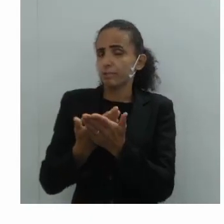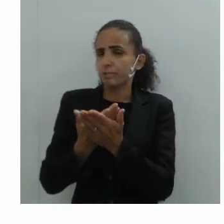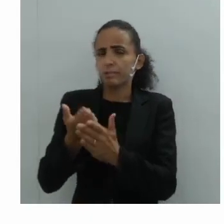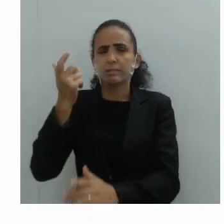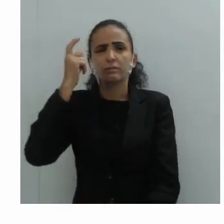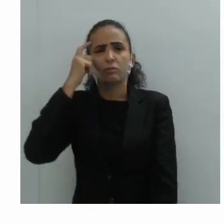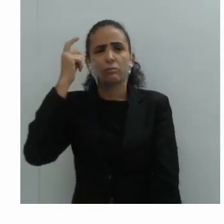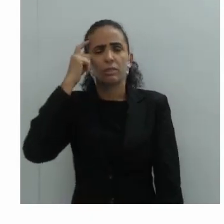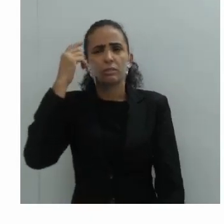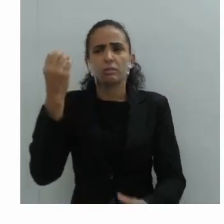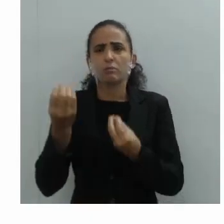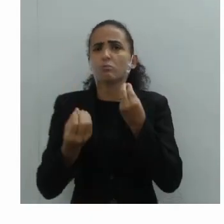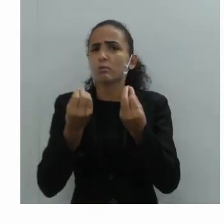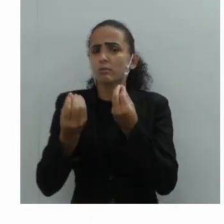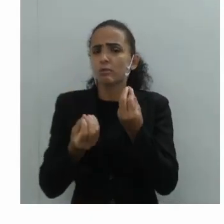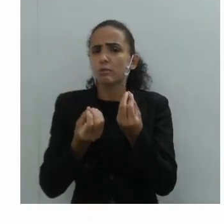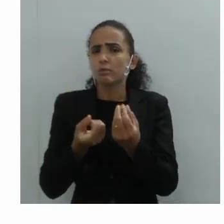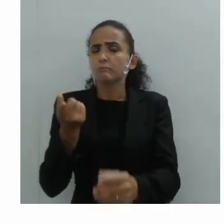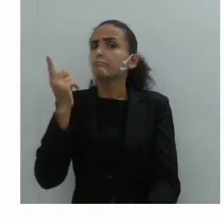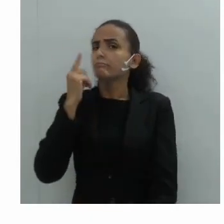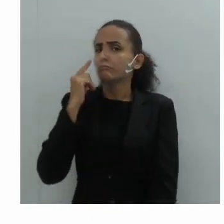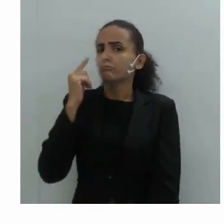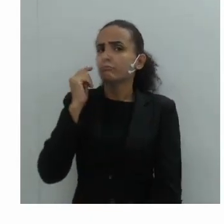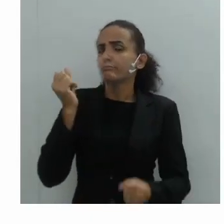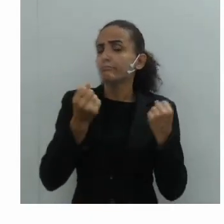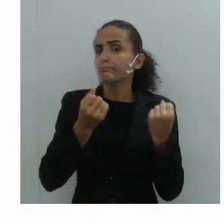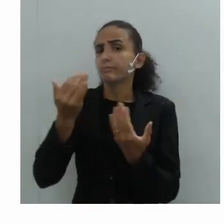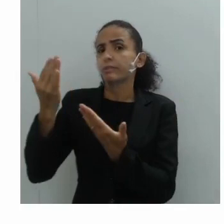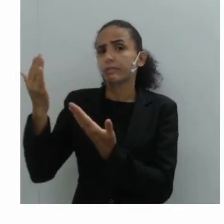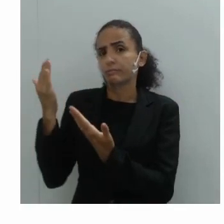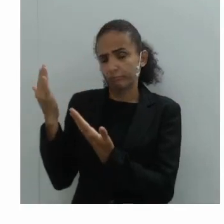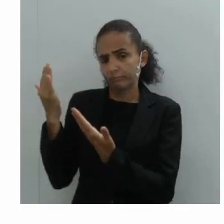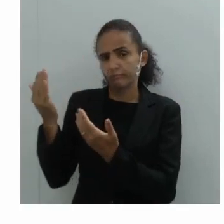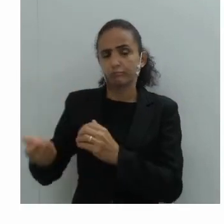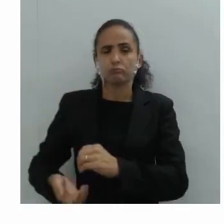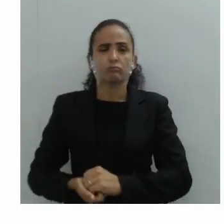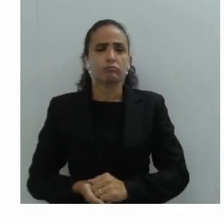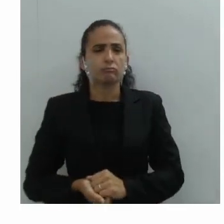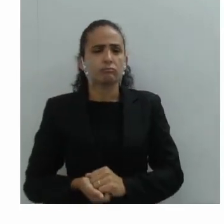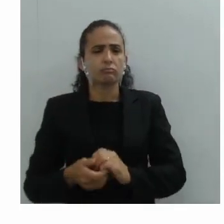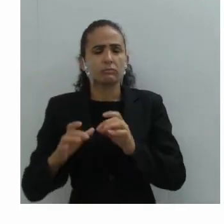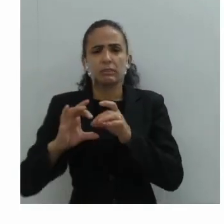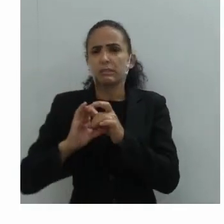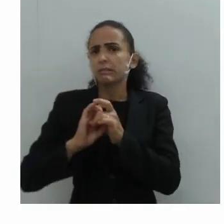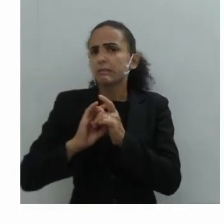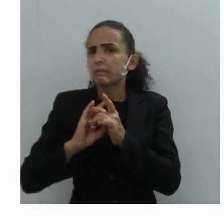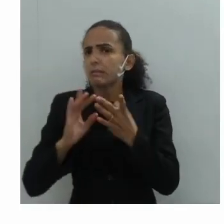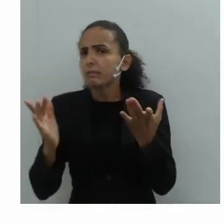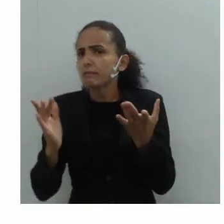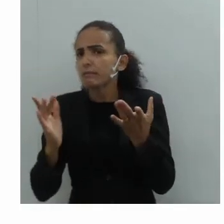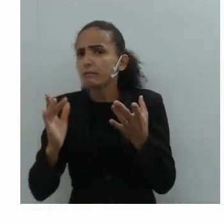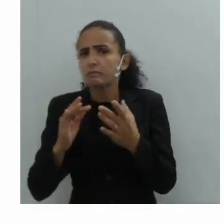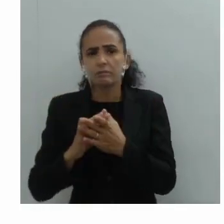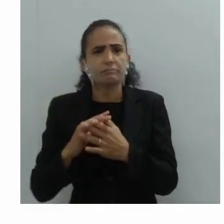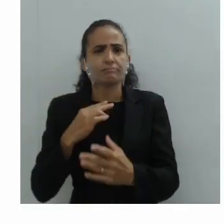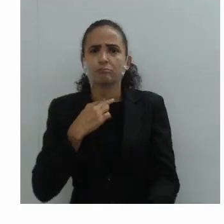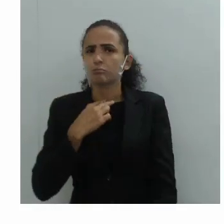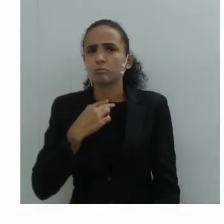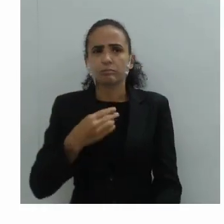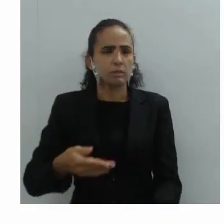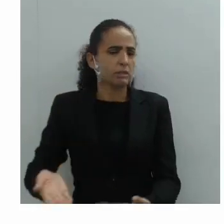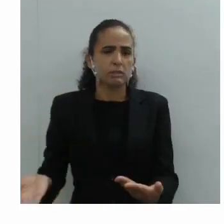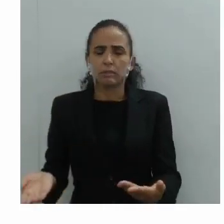essa questão. Aqui nós temos a representação da censura, não poder ver, não poder